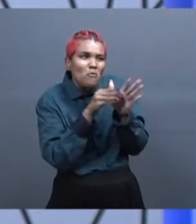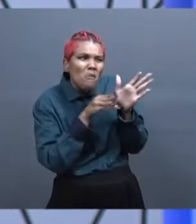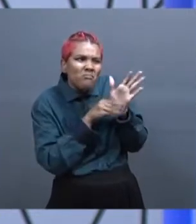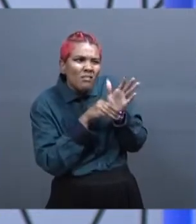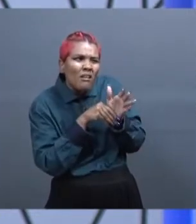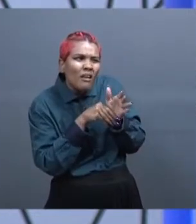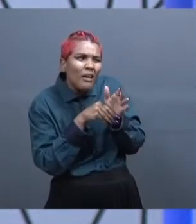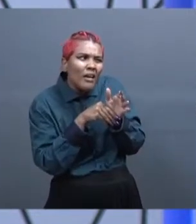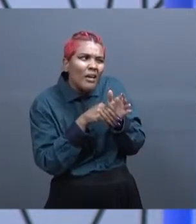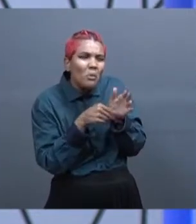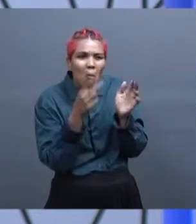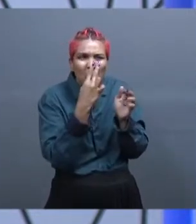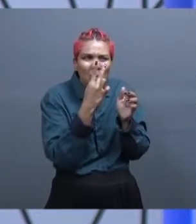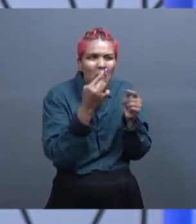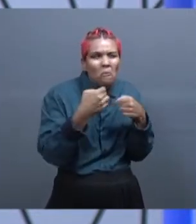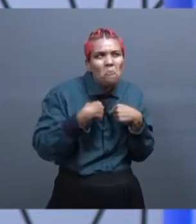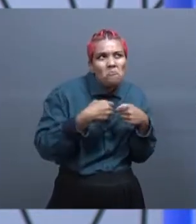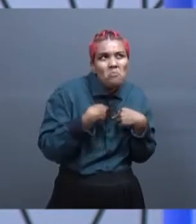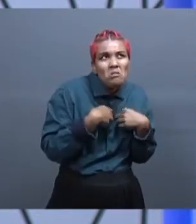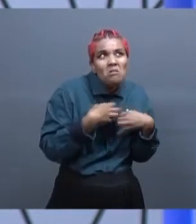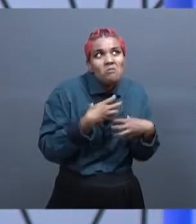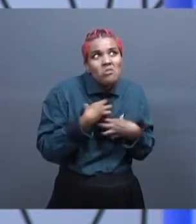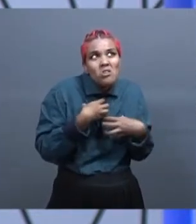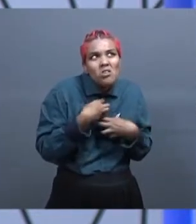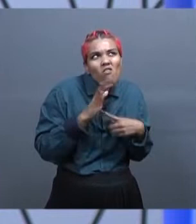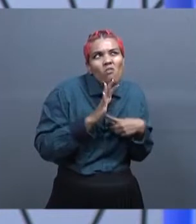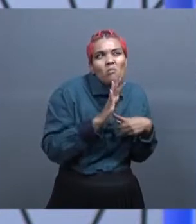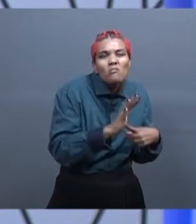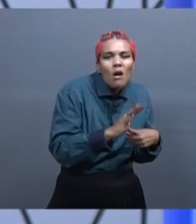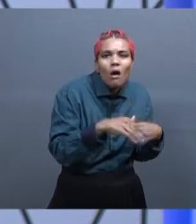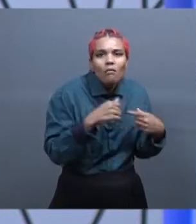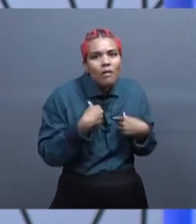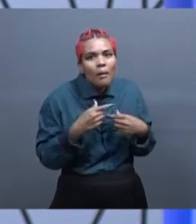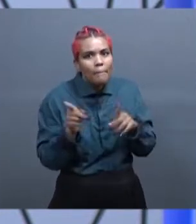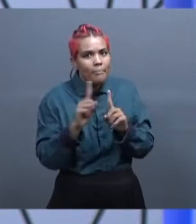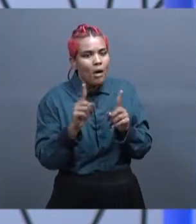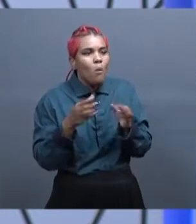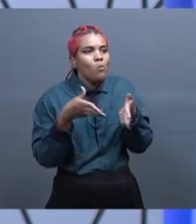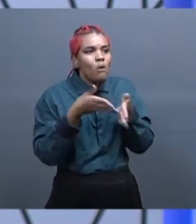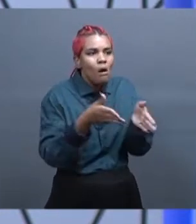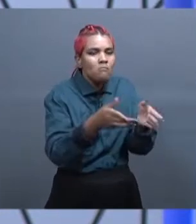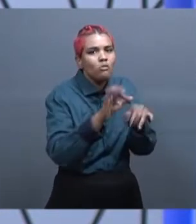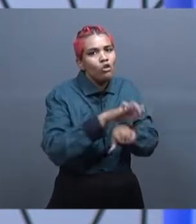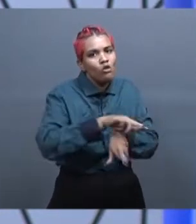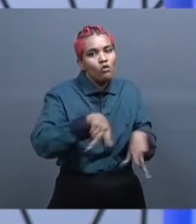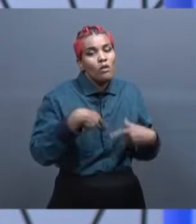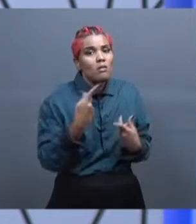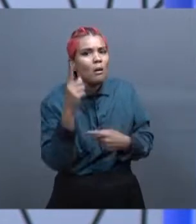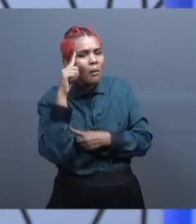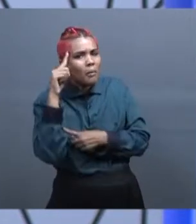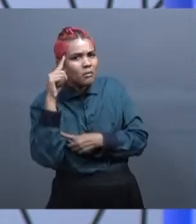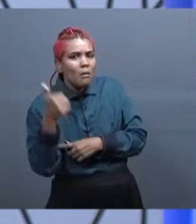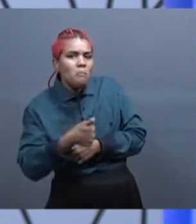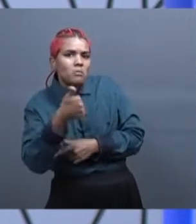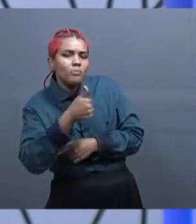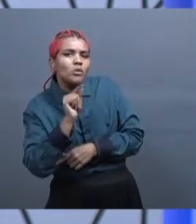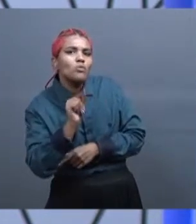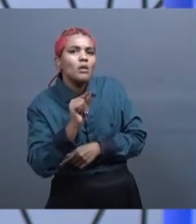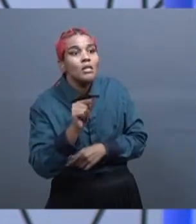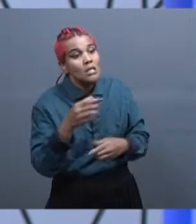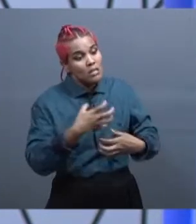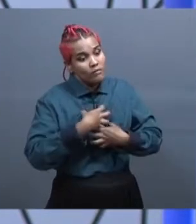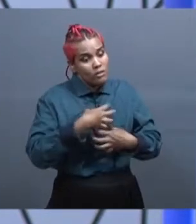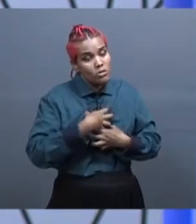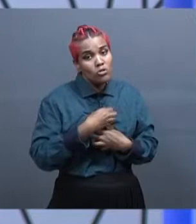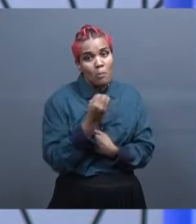o que realmente eu consigo passar mas não não é por aí o caminho é você tem que pensar primeiramente se sente bem com